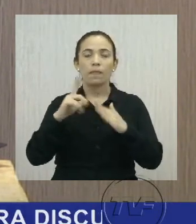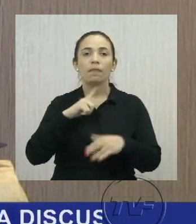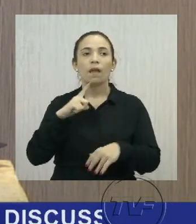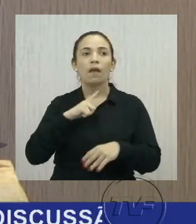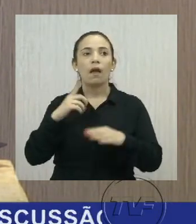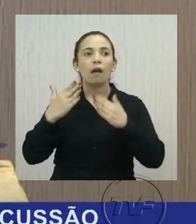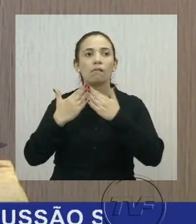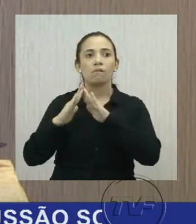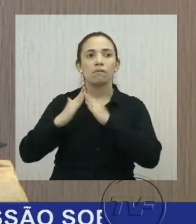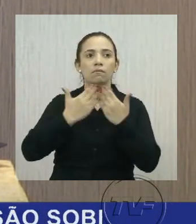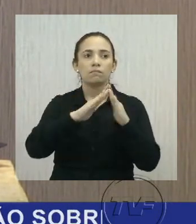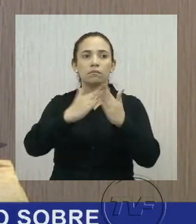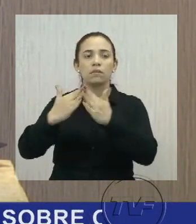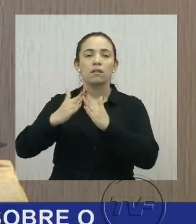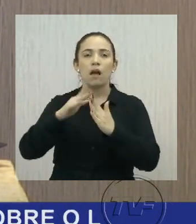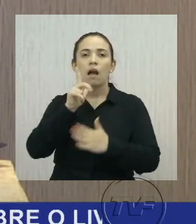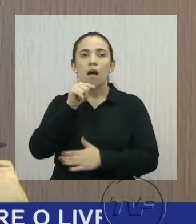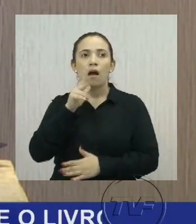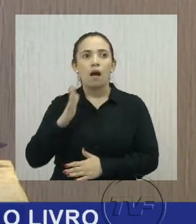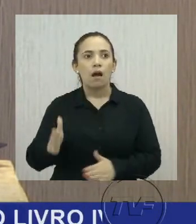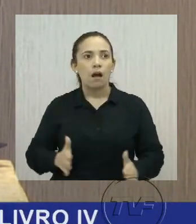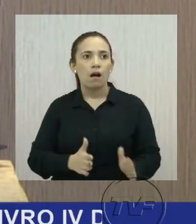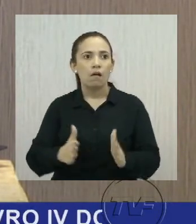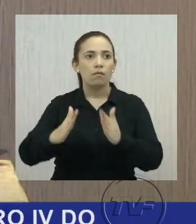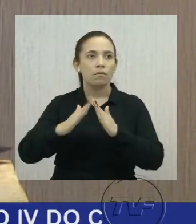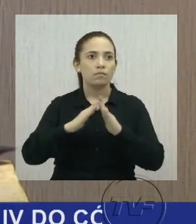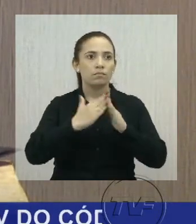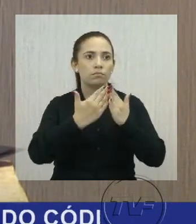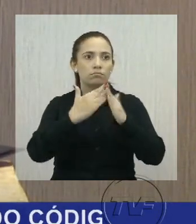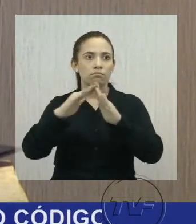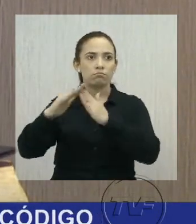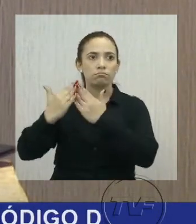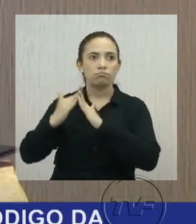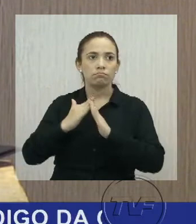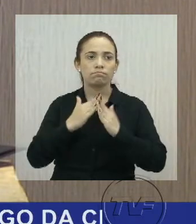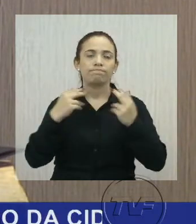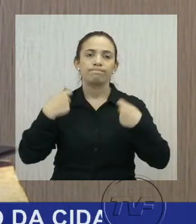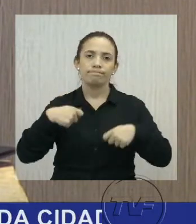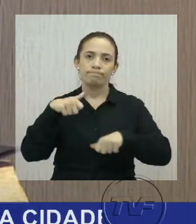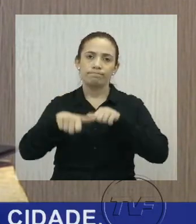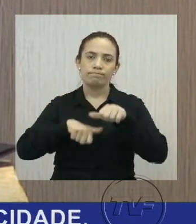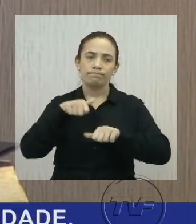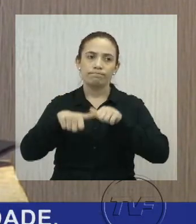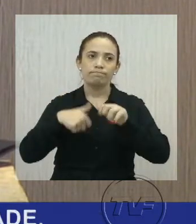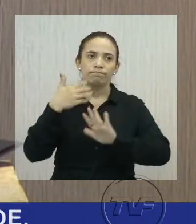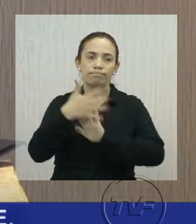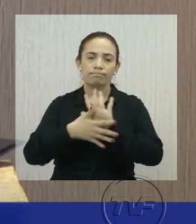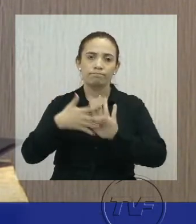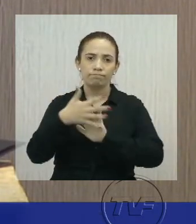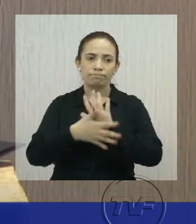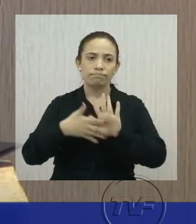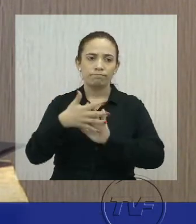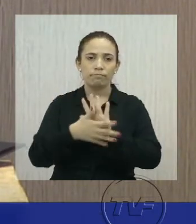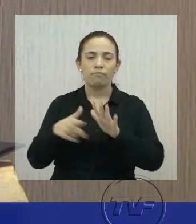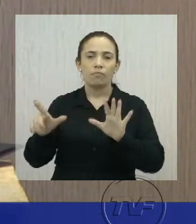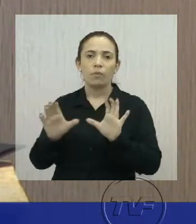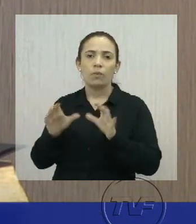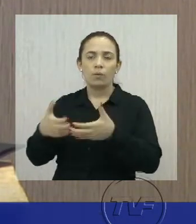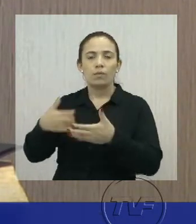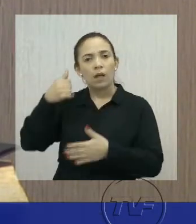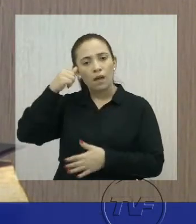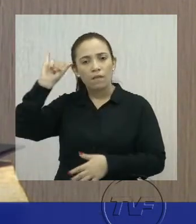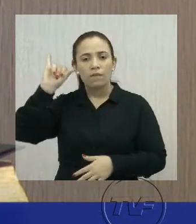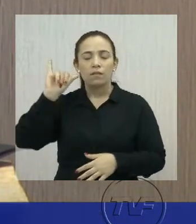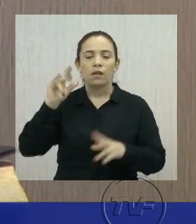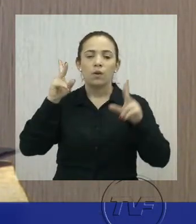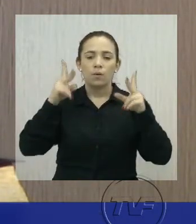de abrigo. Então, precisa corrigir esse texto para não ter perigo dessa comissão virar igual a CPPD,